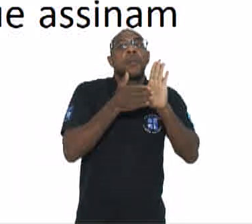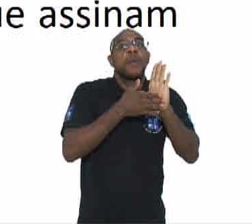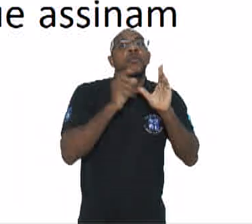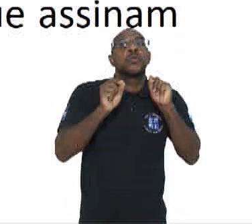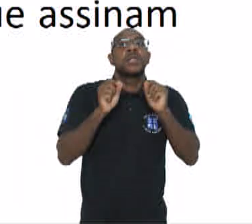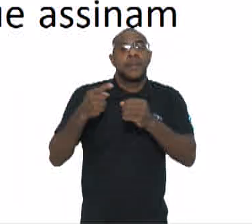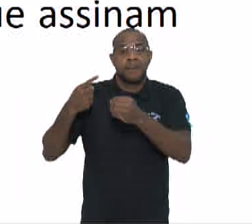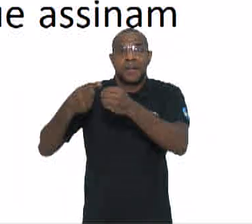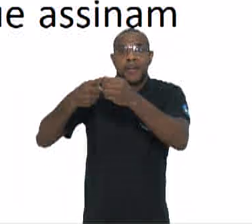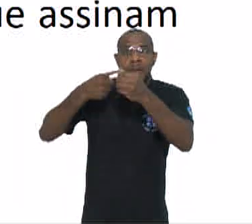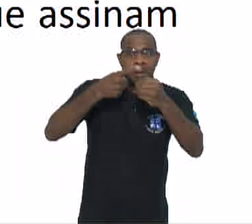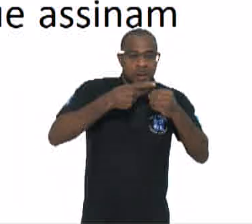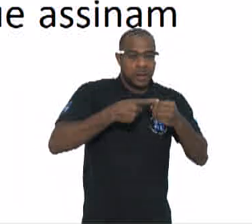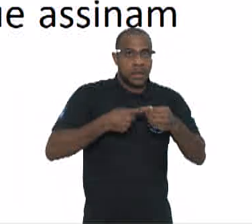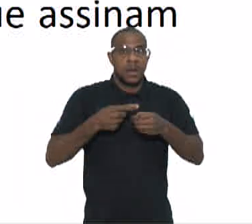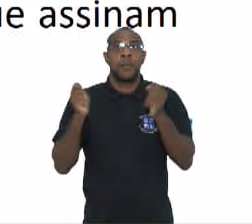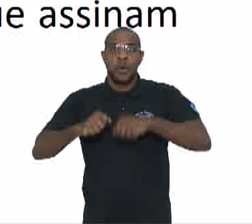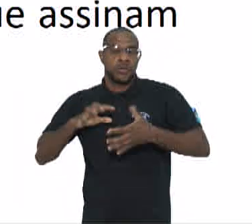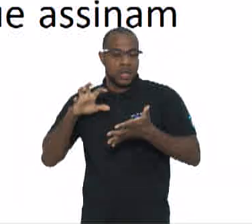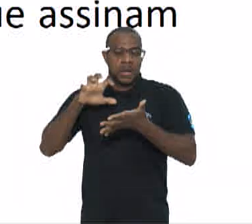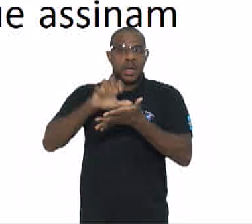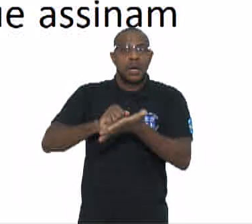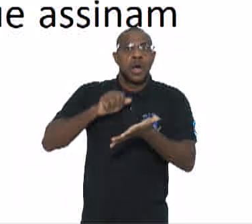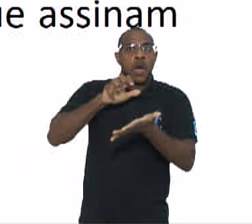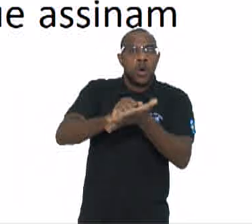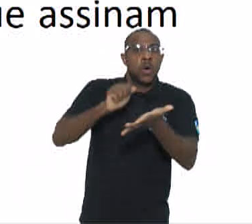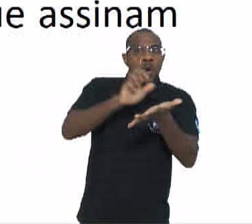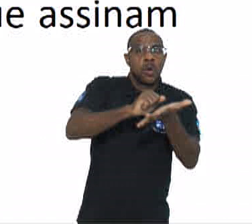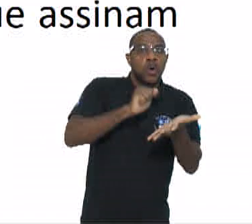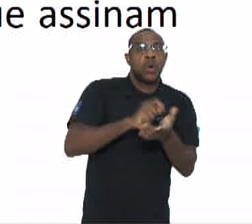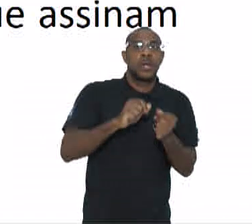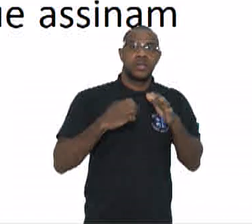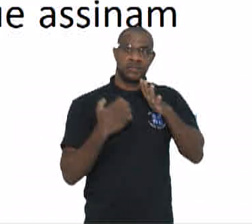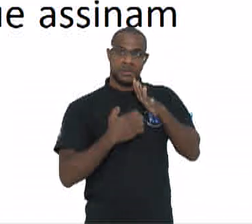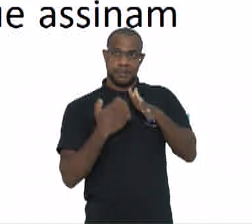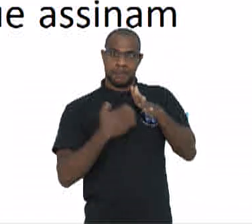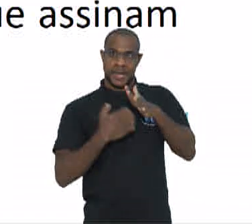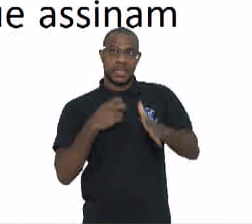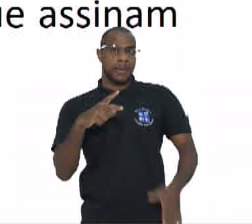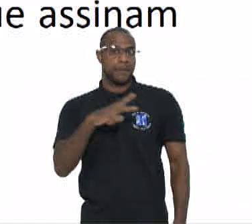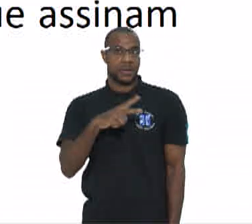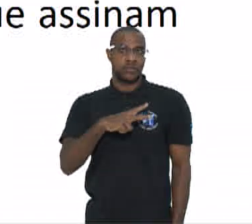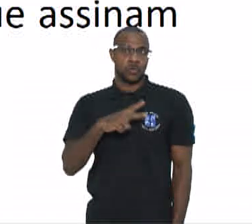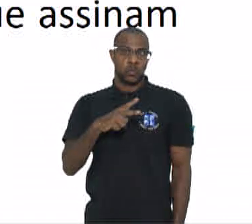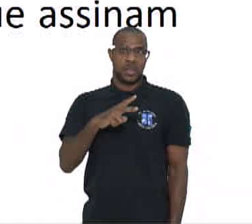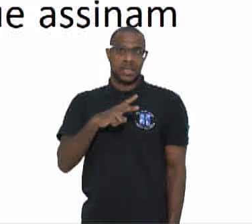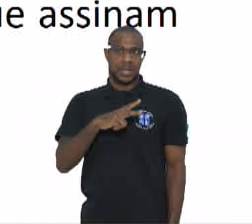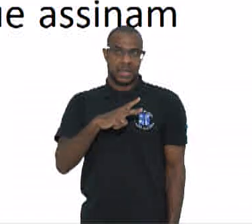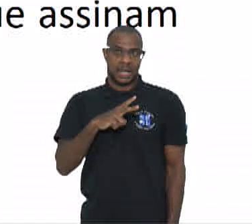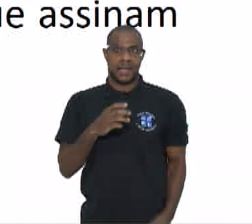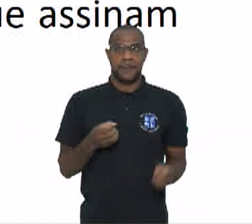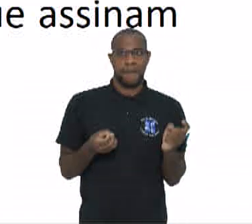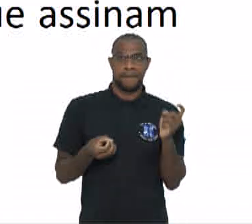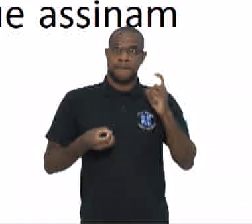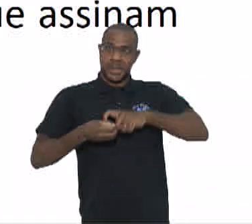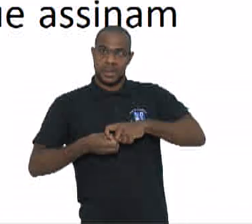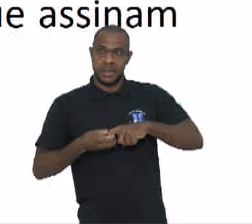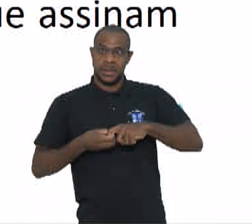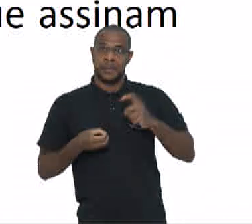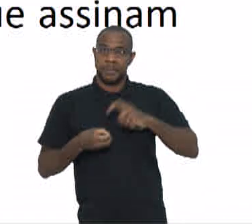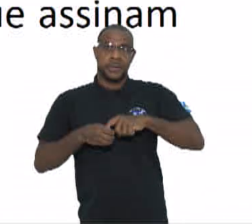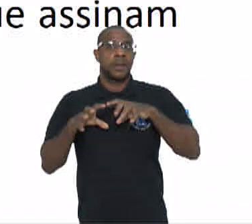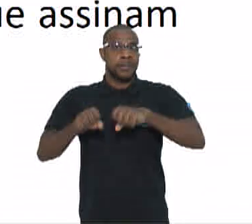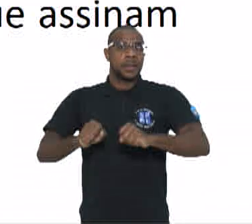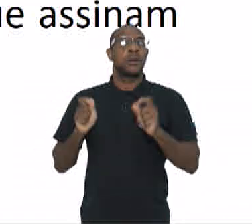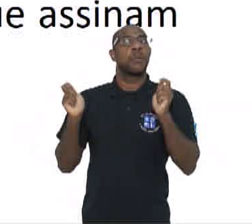possam estabelecer contratos de concessão com companhias privadas para o saneamento, que hoje, de modo geral, está sob